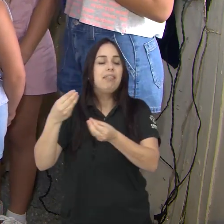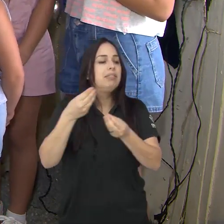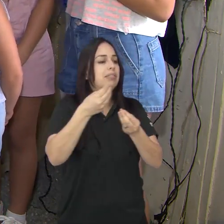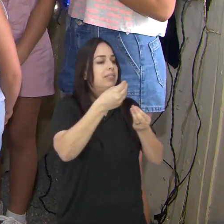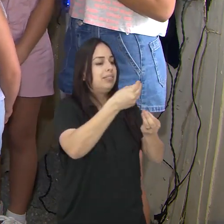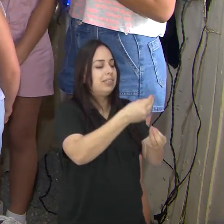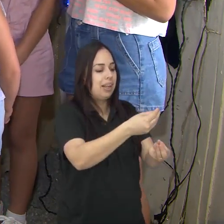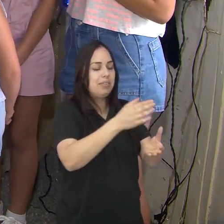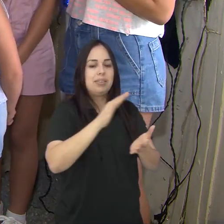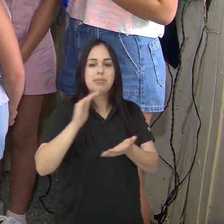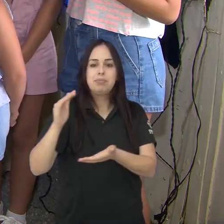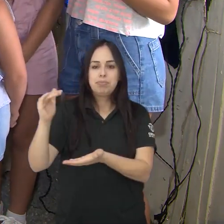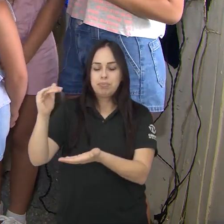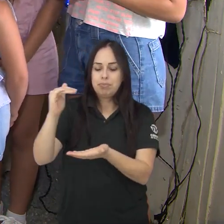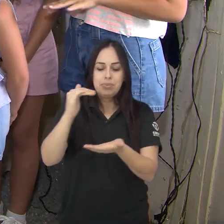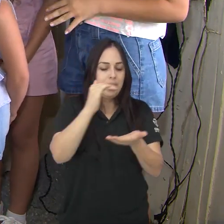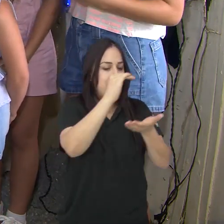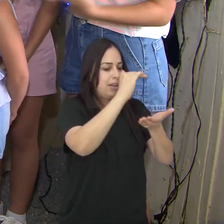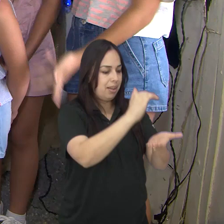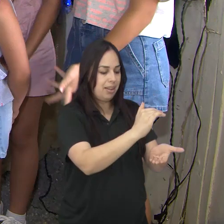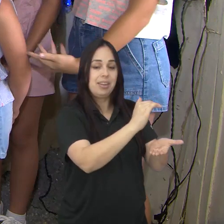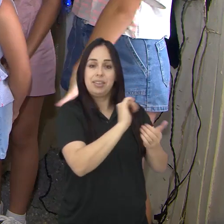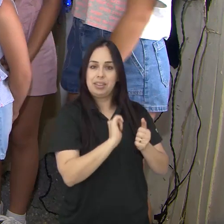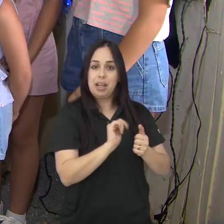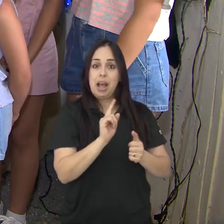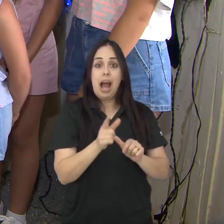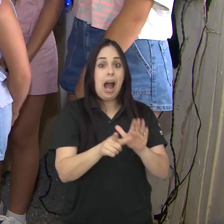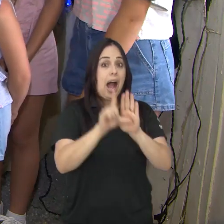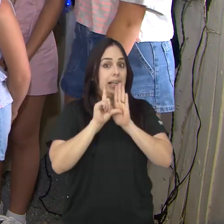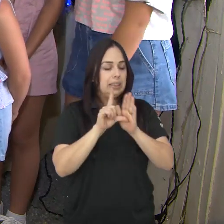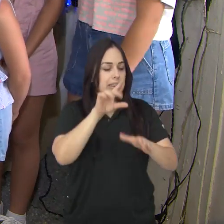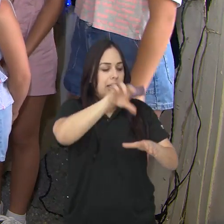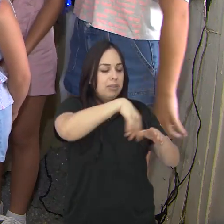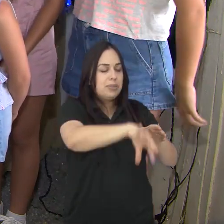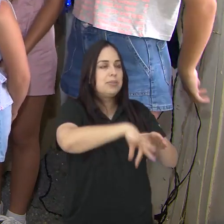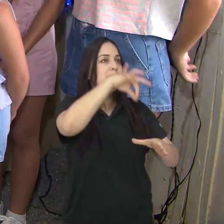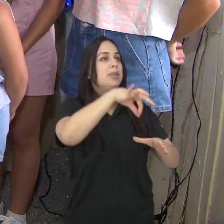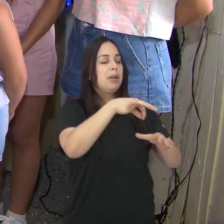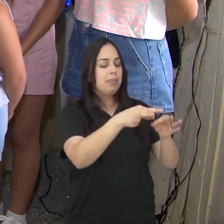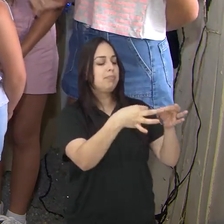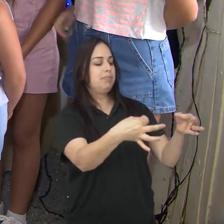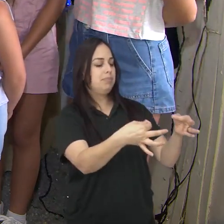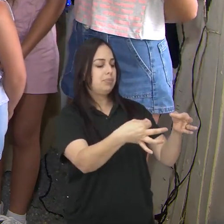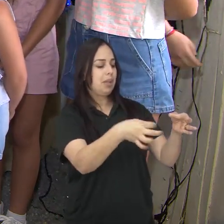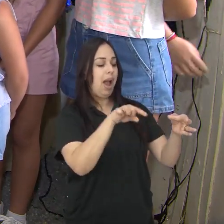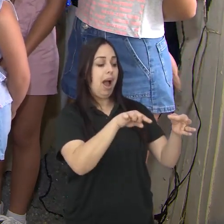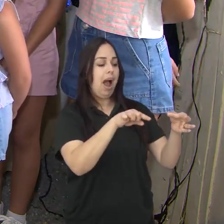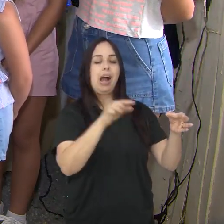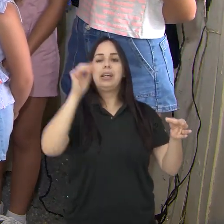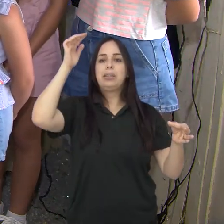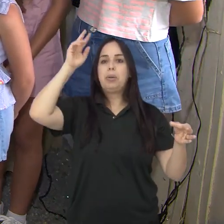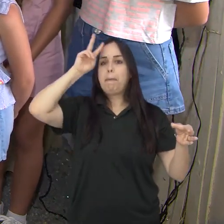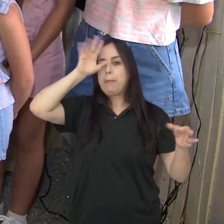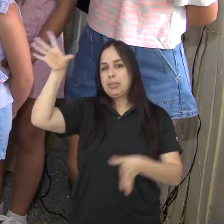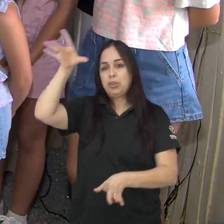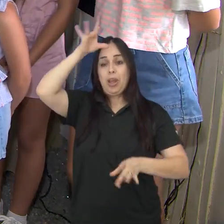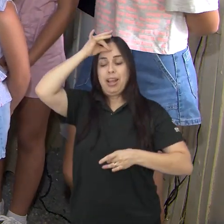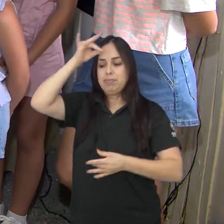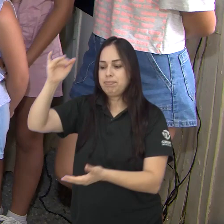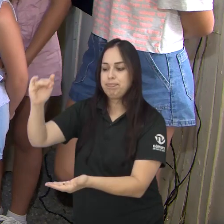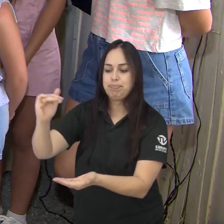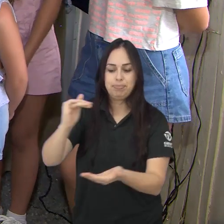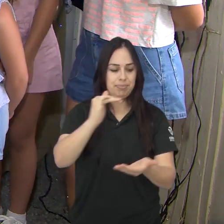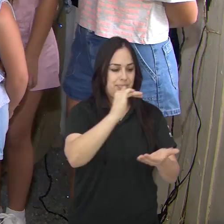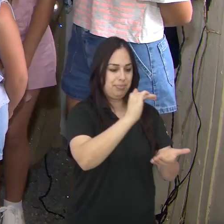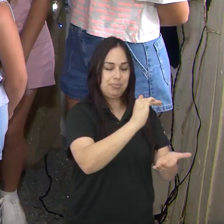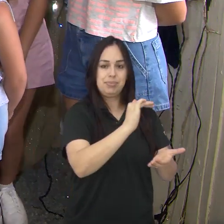imagem pro presépio. Aí cada ano leva essa imagem específica. Então todo mundo tem... Você ajuda também? As mulheres ficam